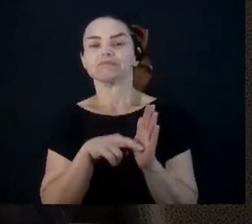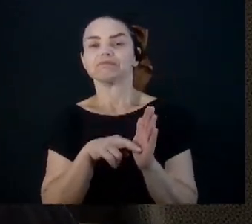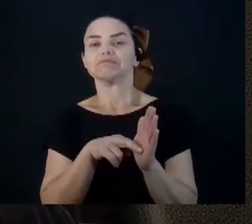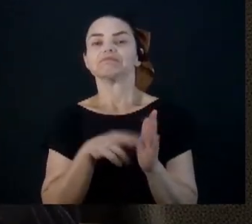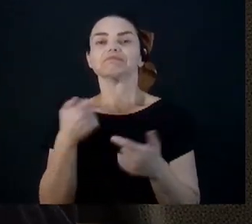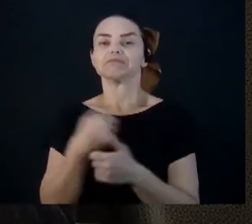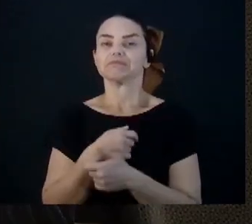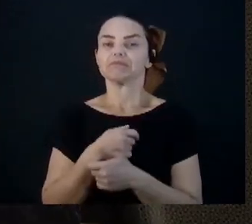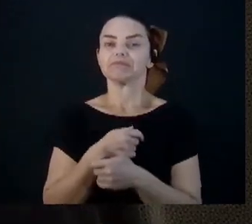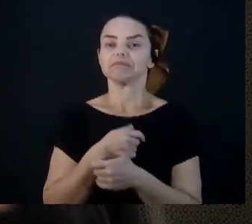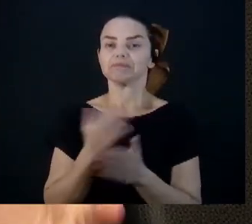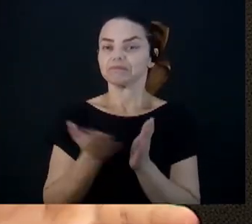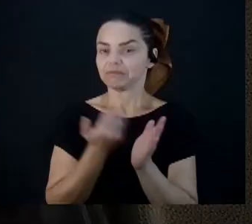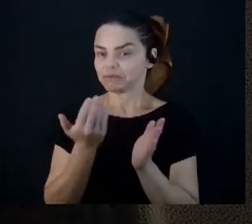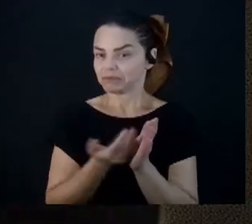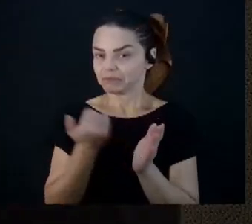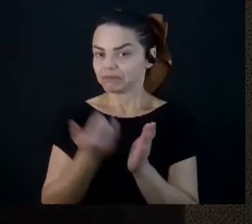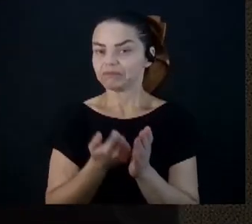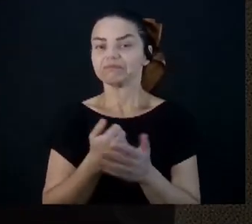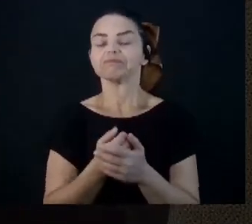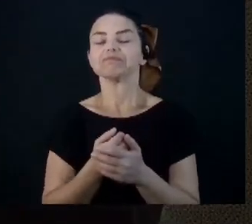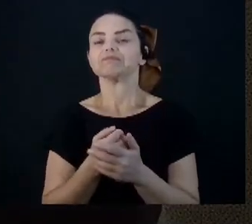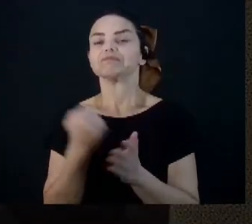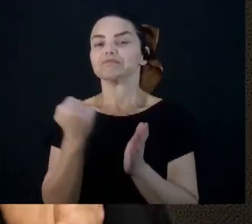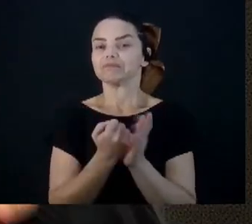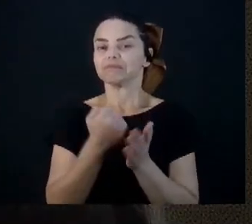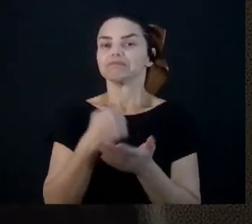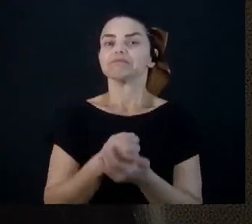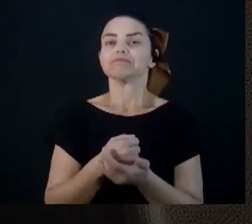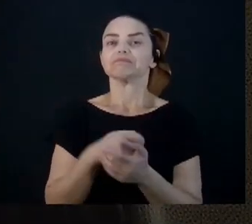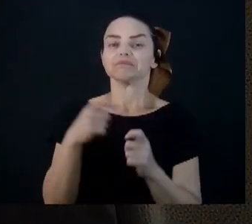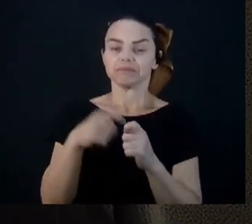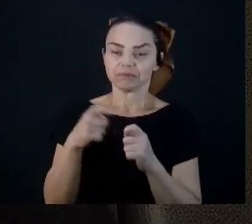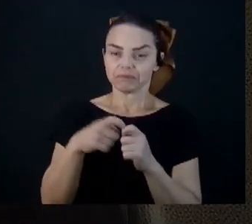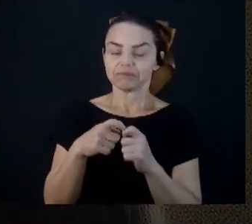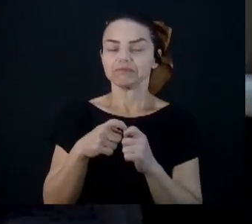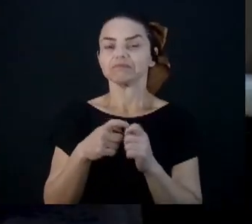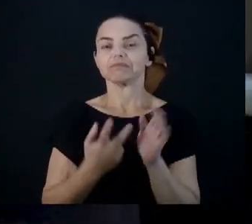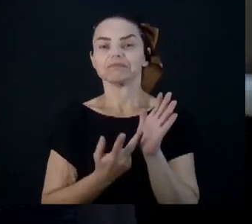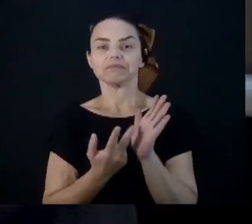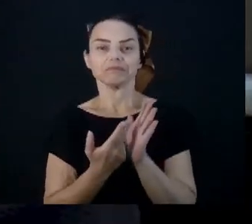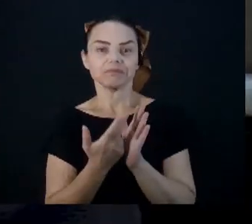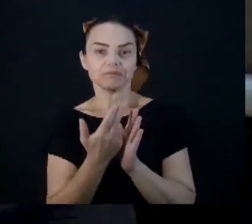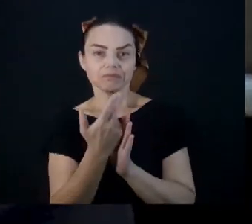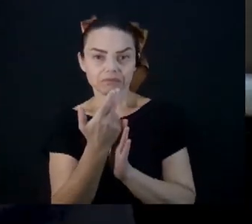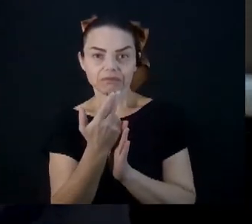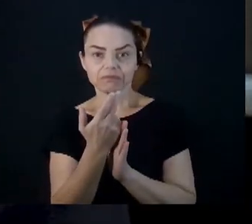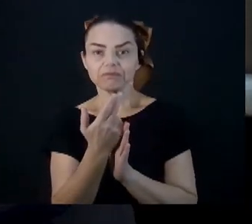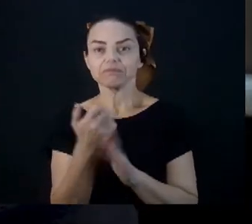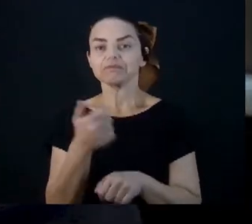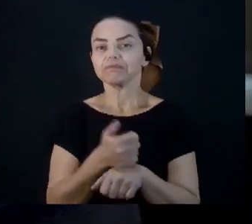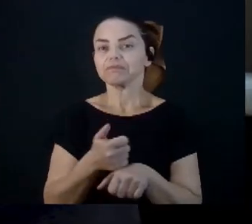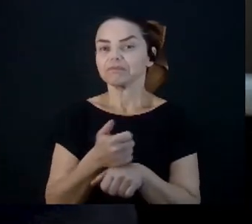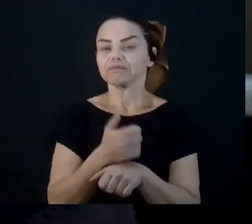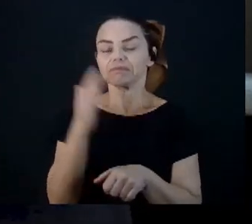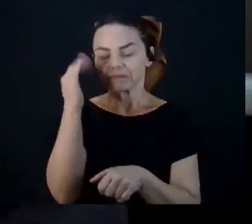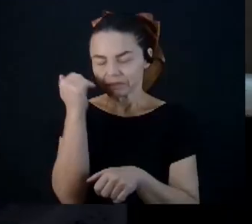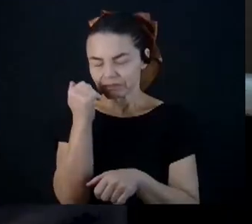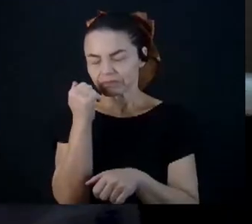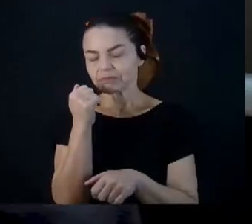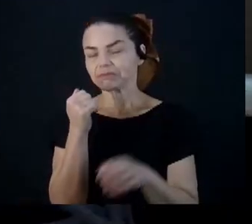dele, né? É o livro de registro de médicos, cirurgiões e tudo mais. O que a gente sabe é